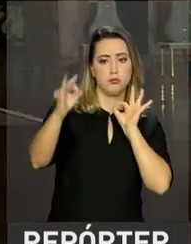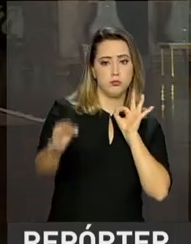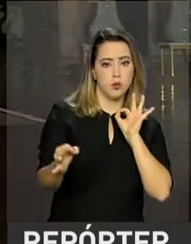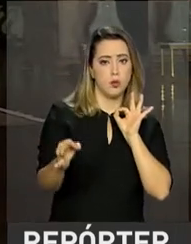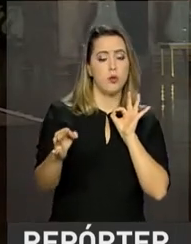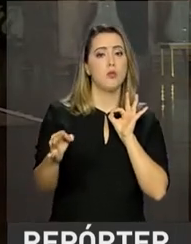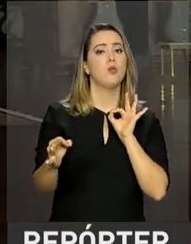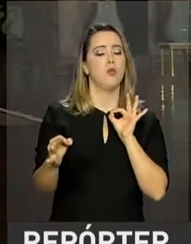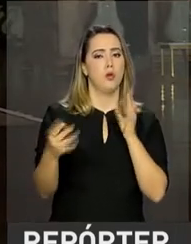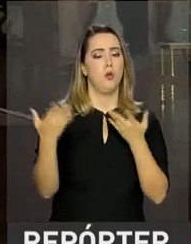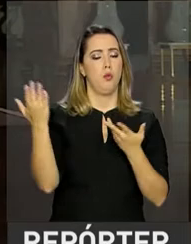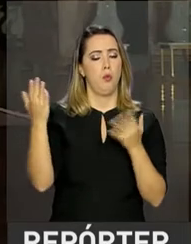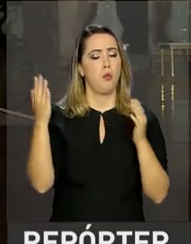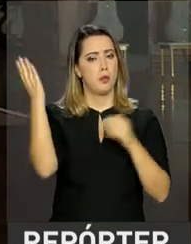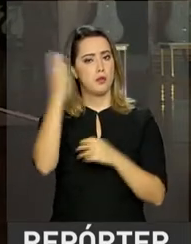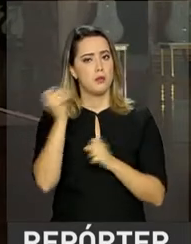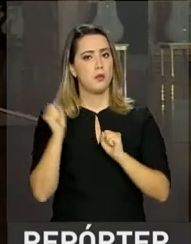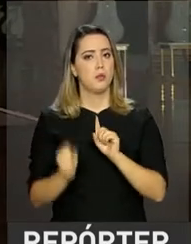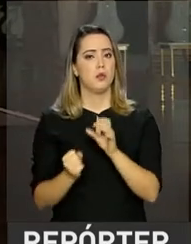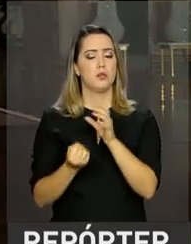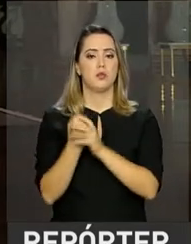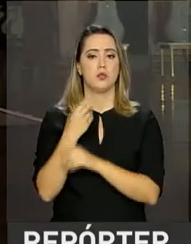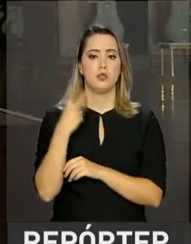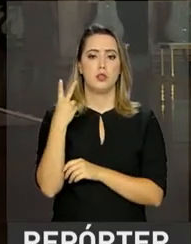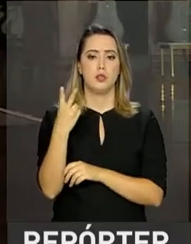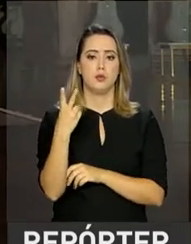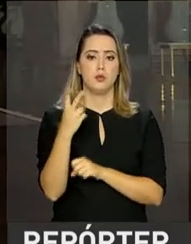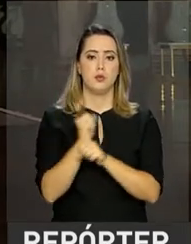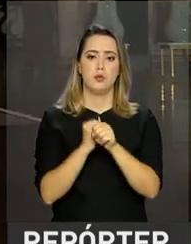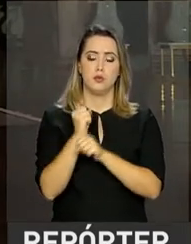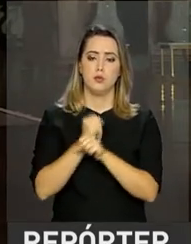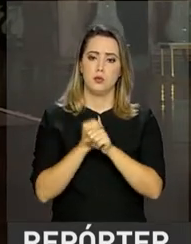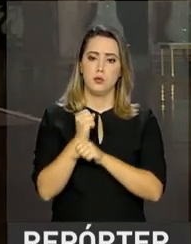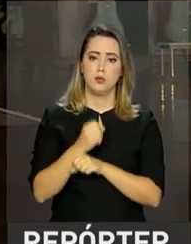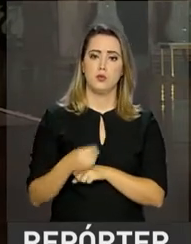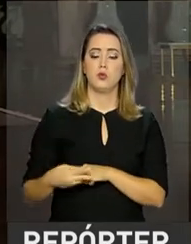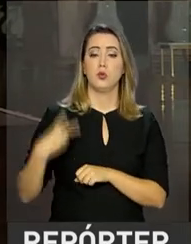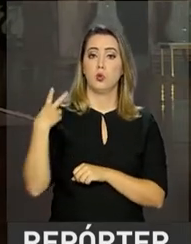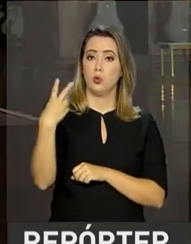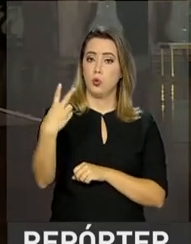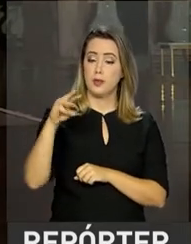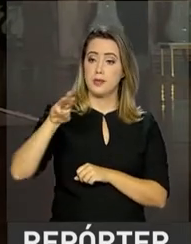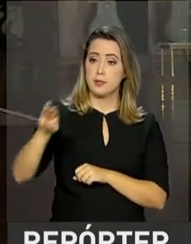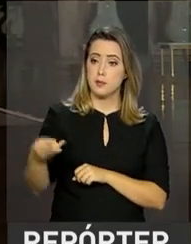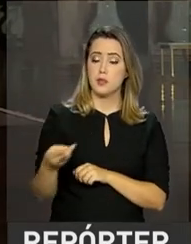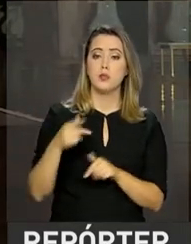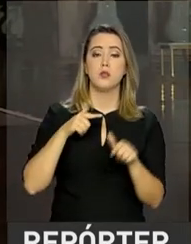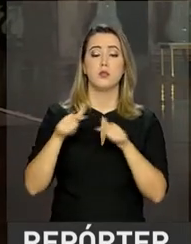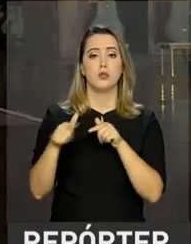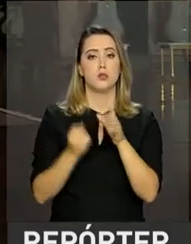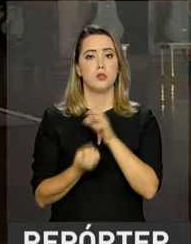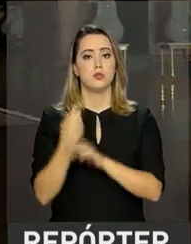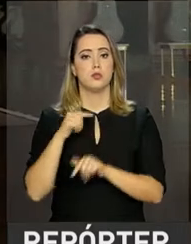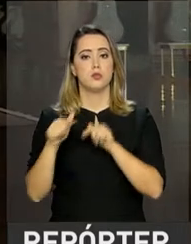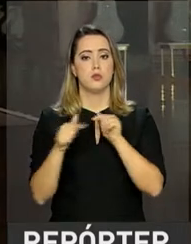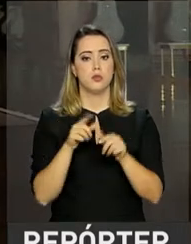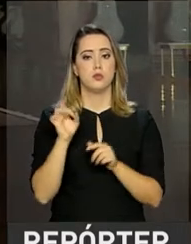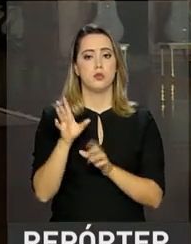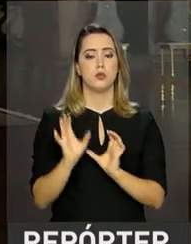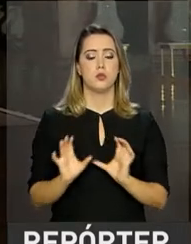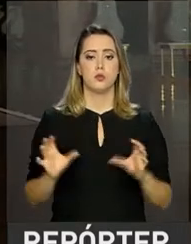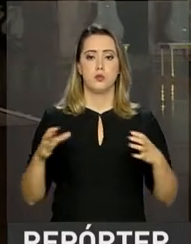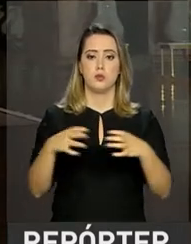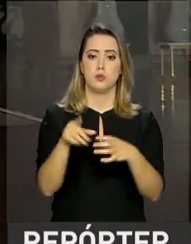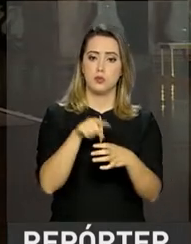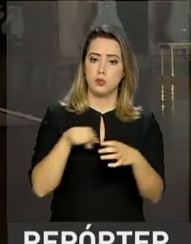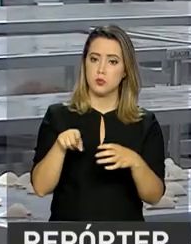tem capacidade de gerar, nos próximos 2 anos, 2 milhões de postos de trabalho somente nessa